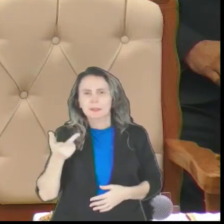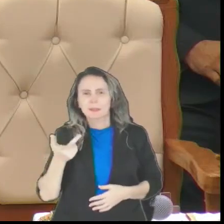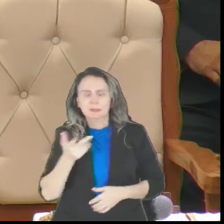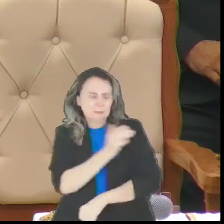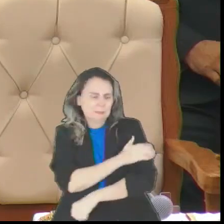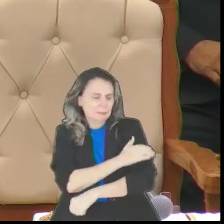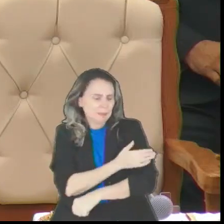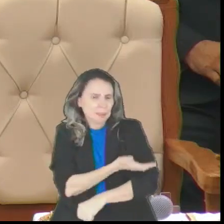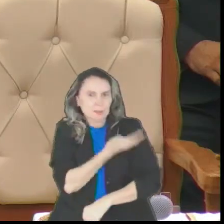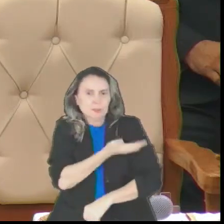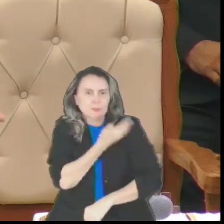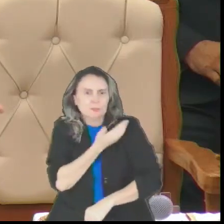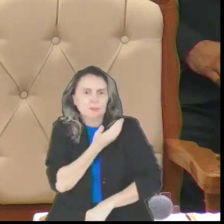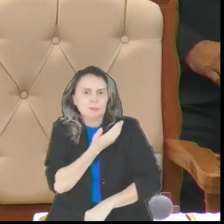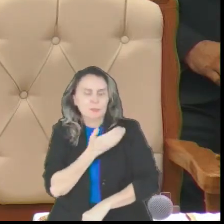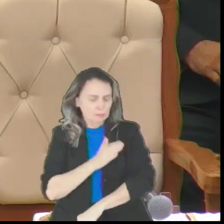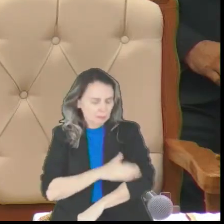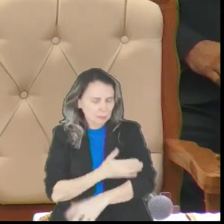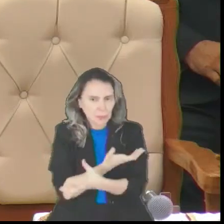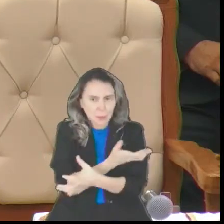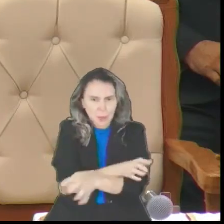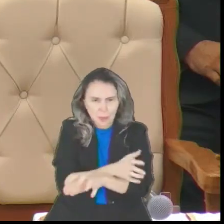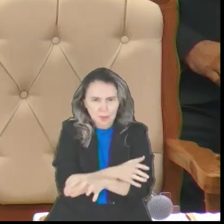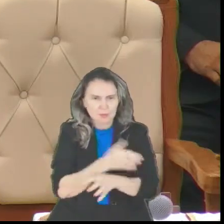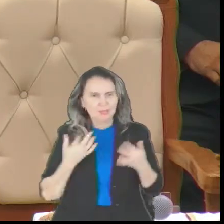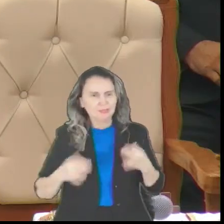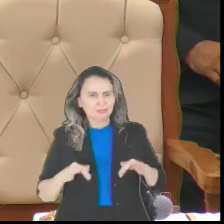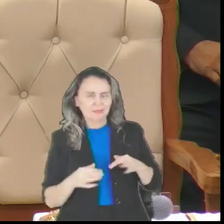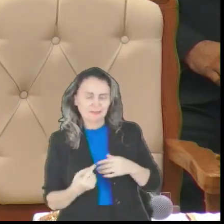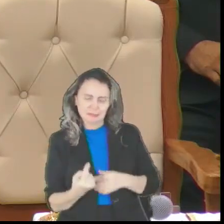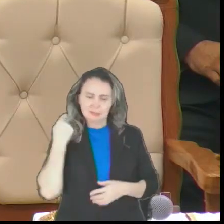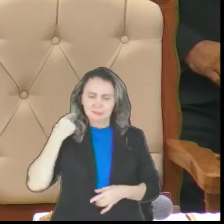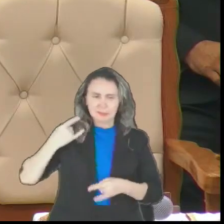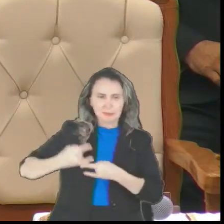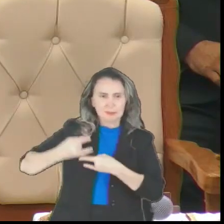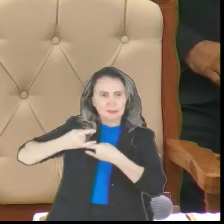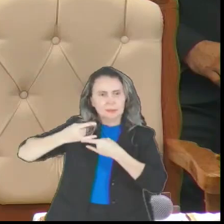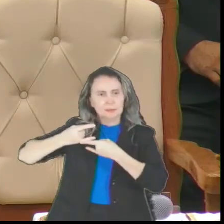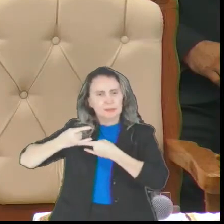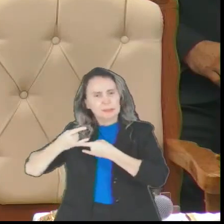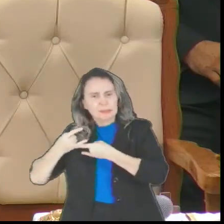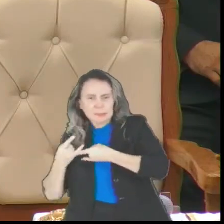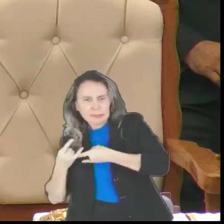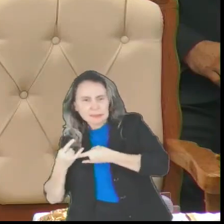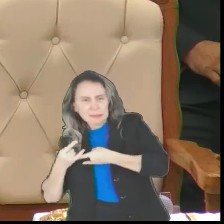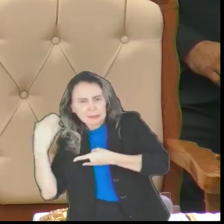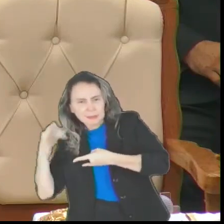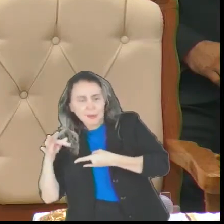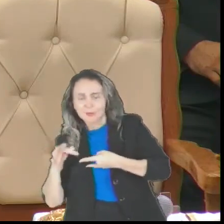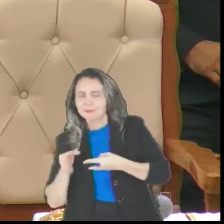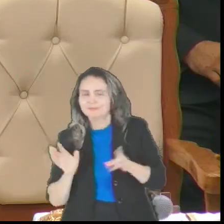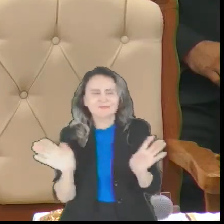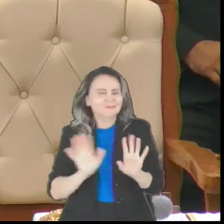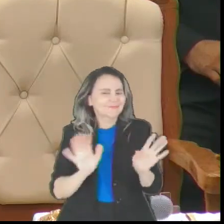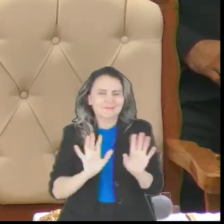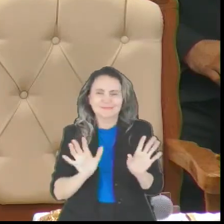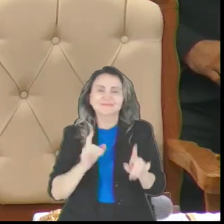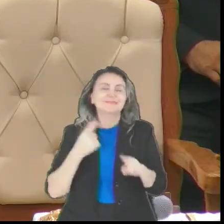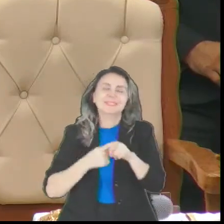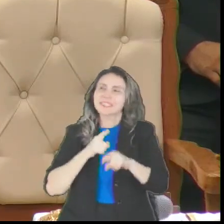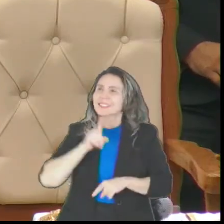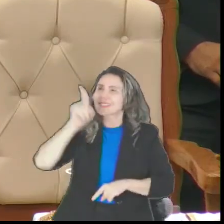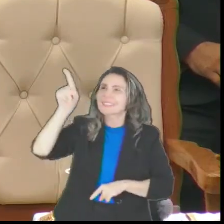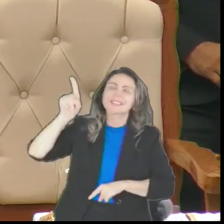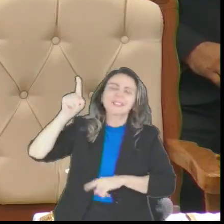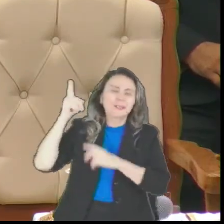alta, artrose, artrite, dores nas costas, bico de papagaio, que um dia vai ser semelhante a Cristo na glória, será